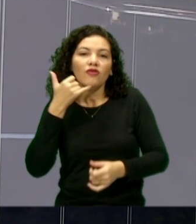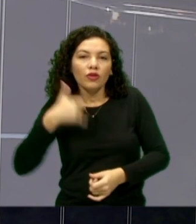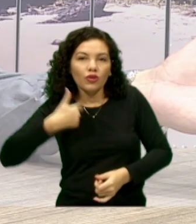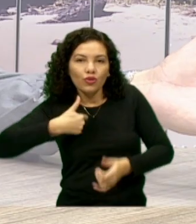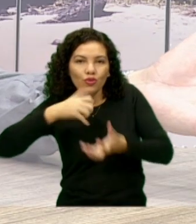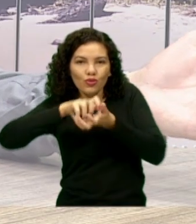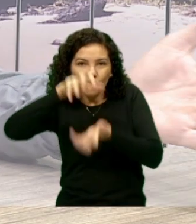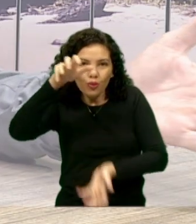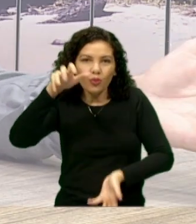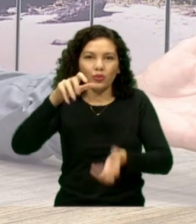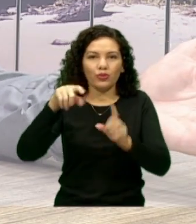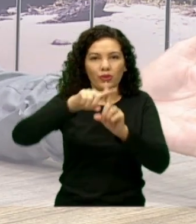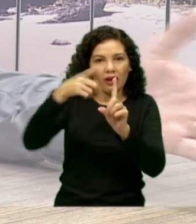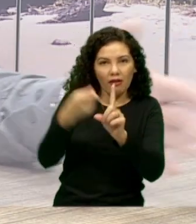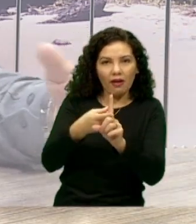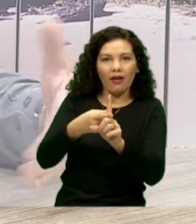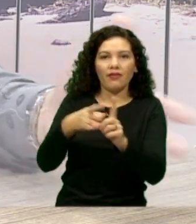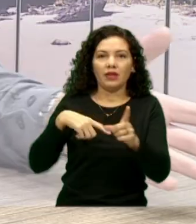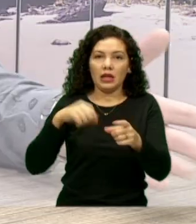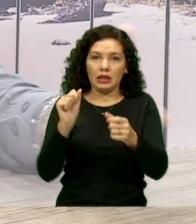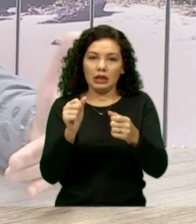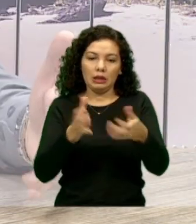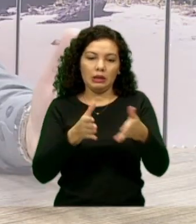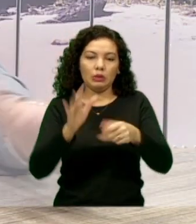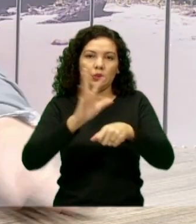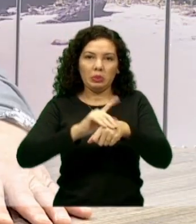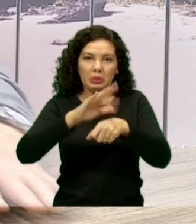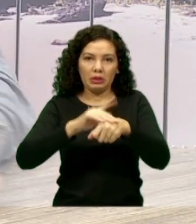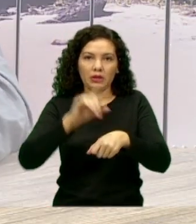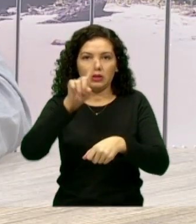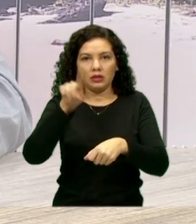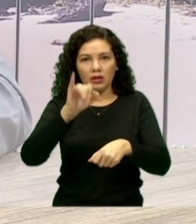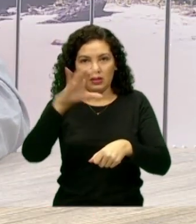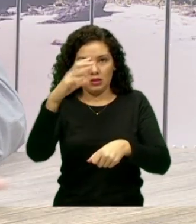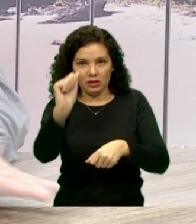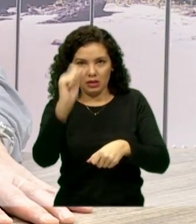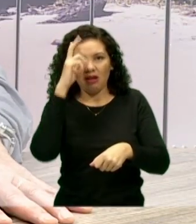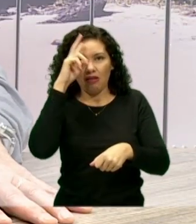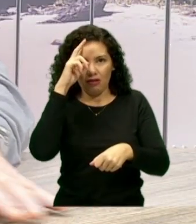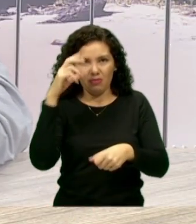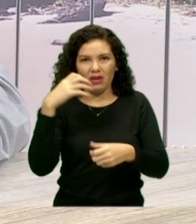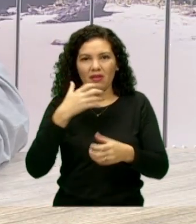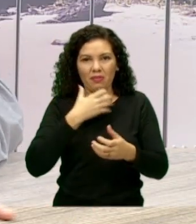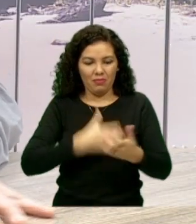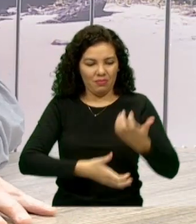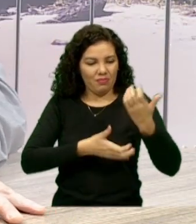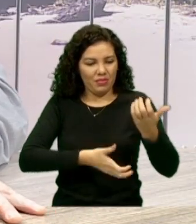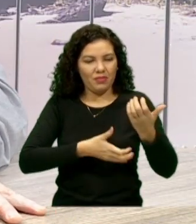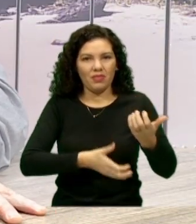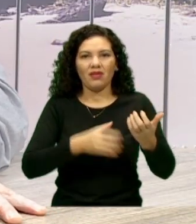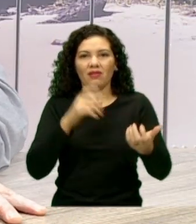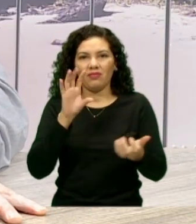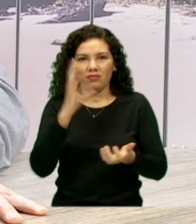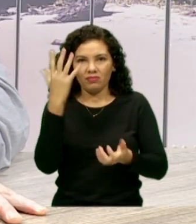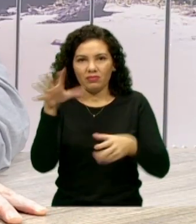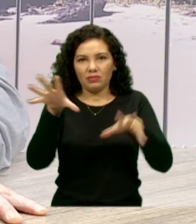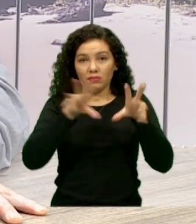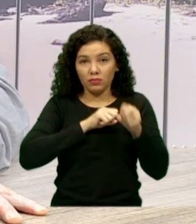tido recentemente o caso da Zika, e não sabia o que poderia acontecer com os nenéns, e vários funcionários públicos foram